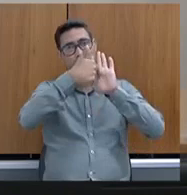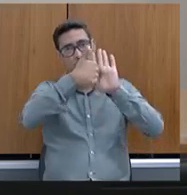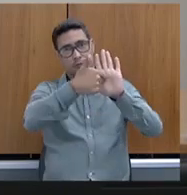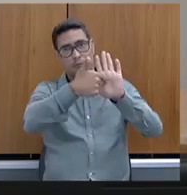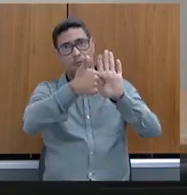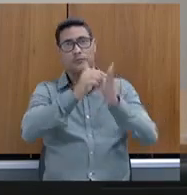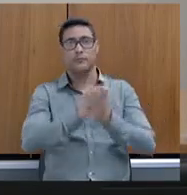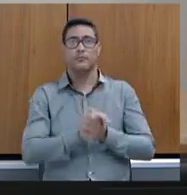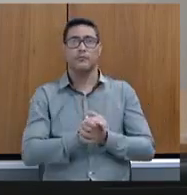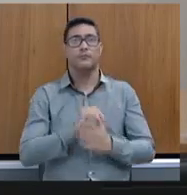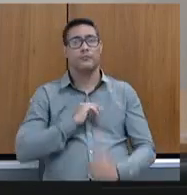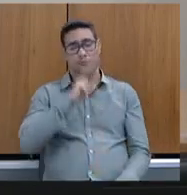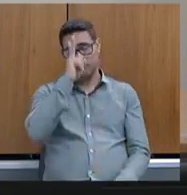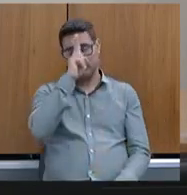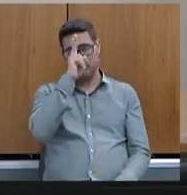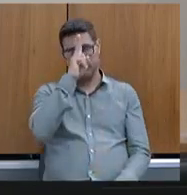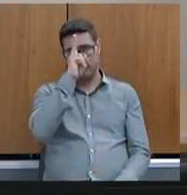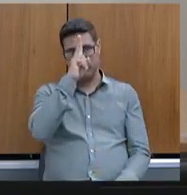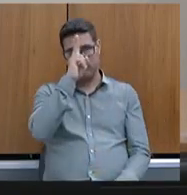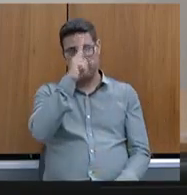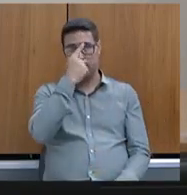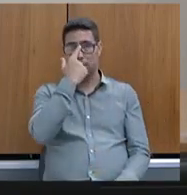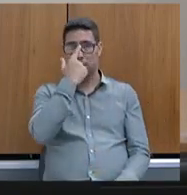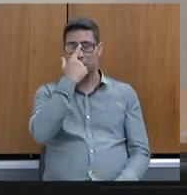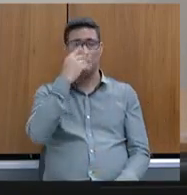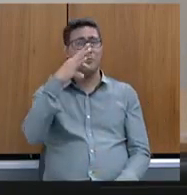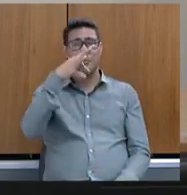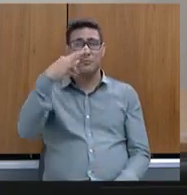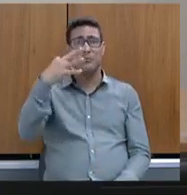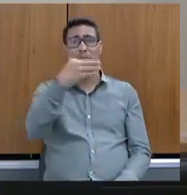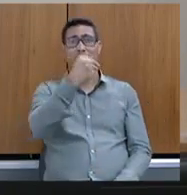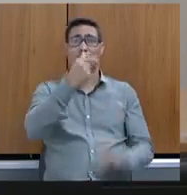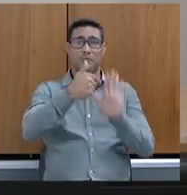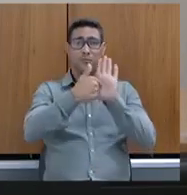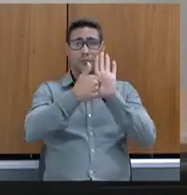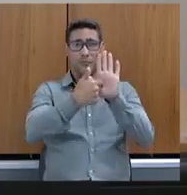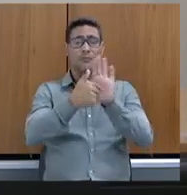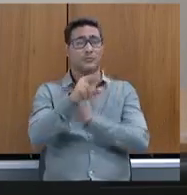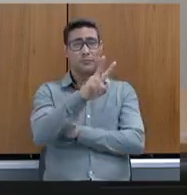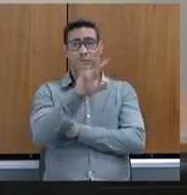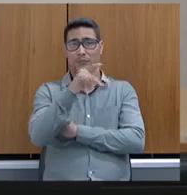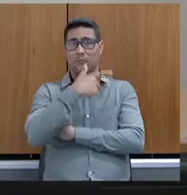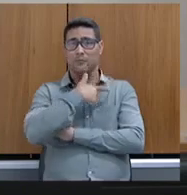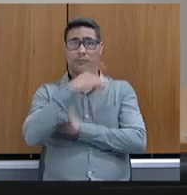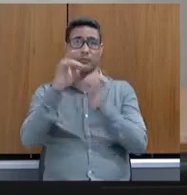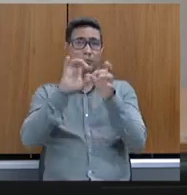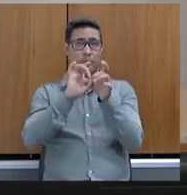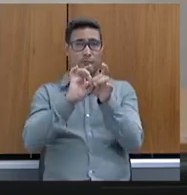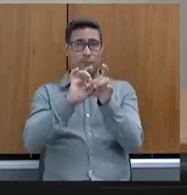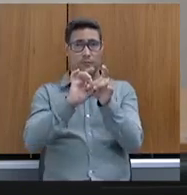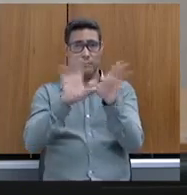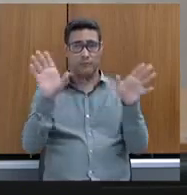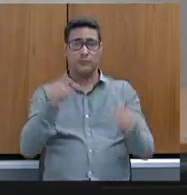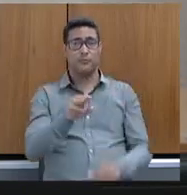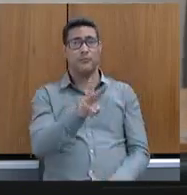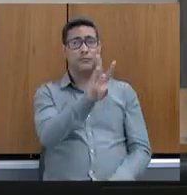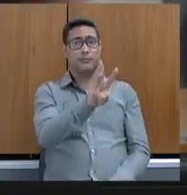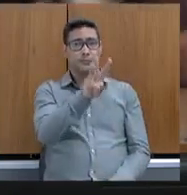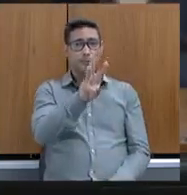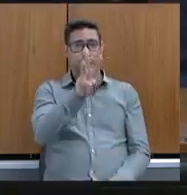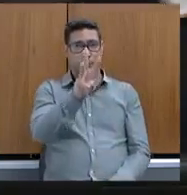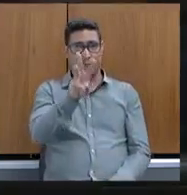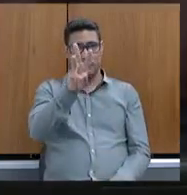né lembrando a todos que toda a apresentação ficará disponível né no site da